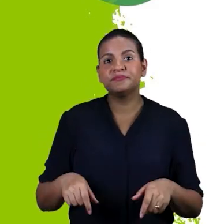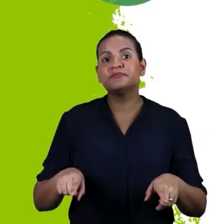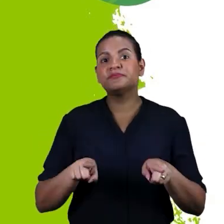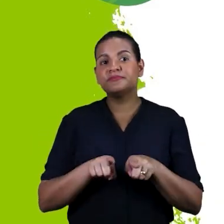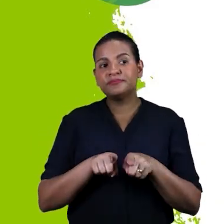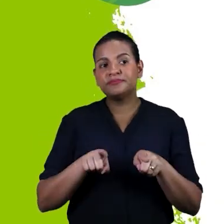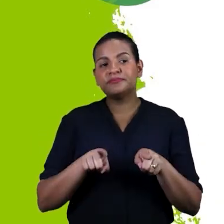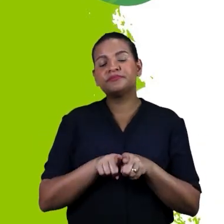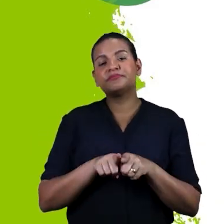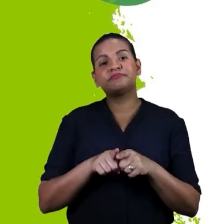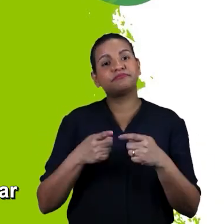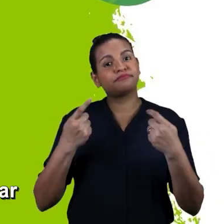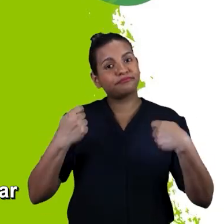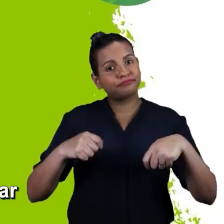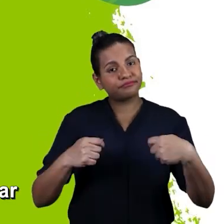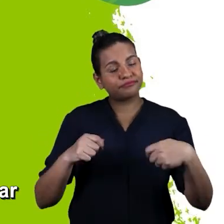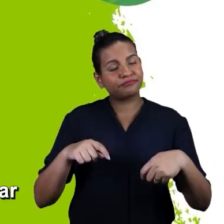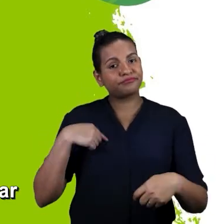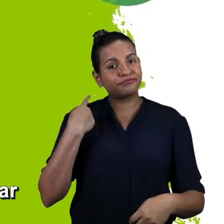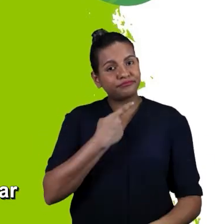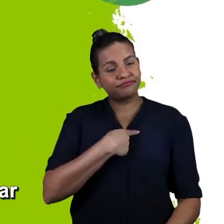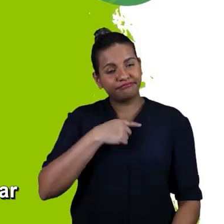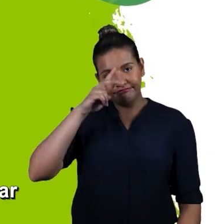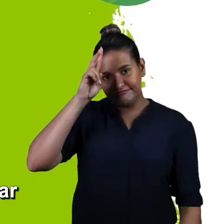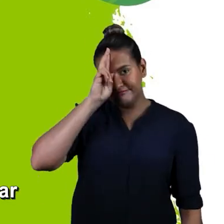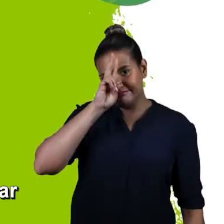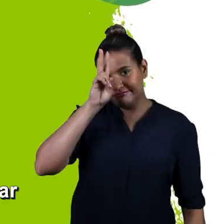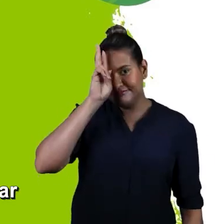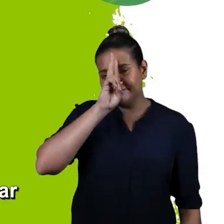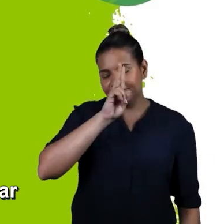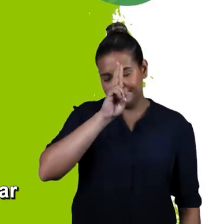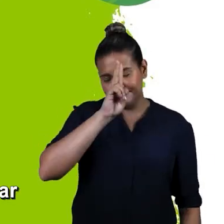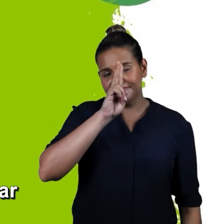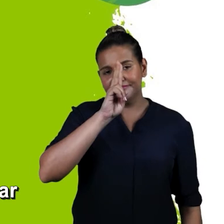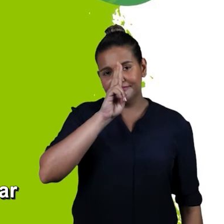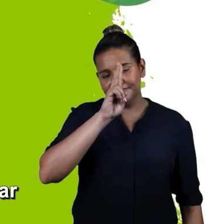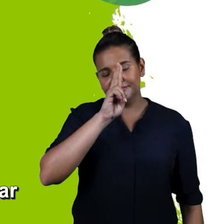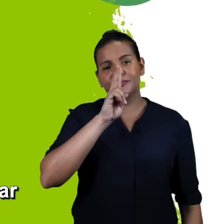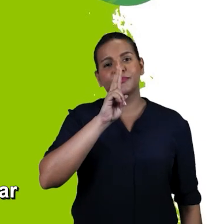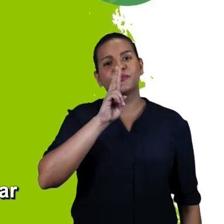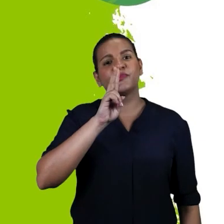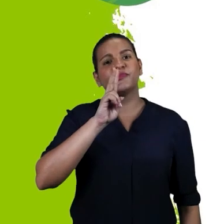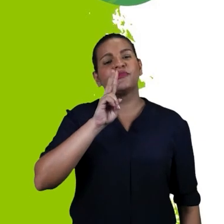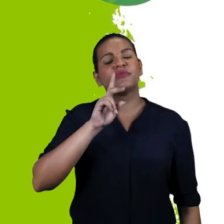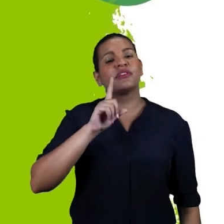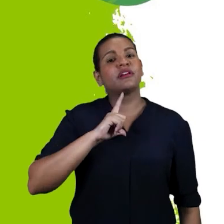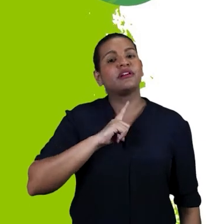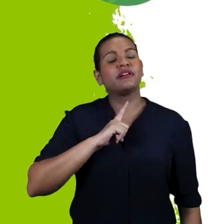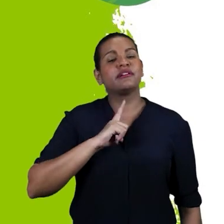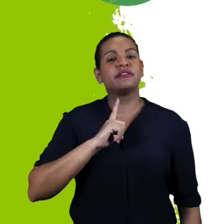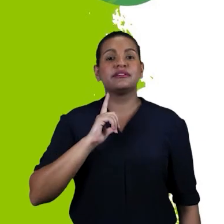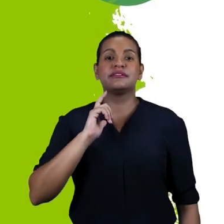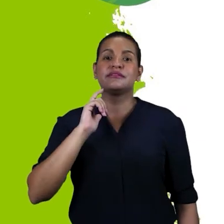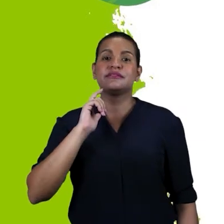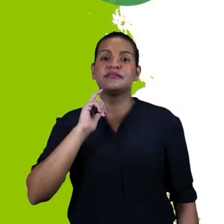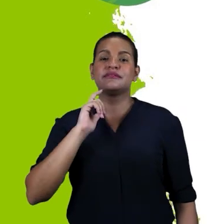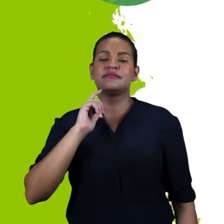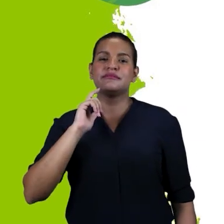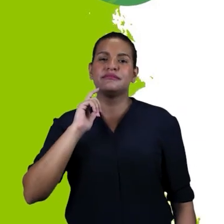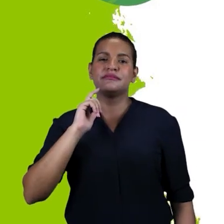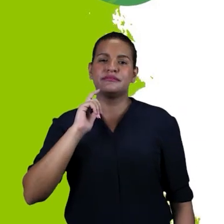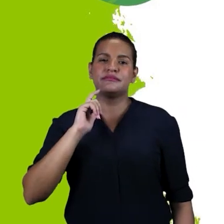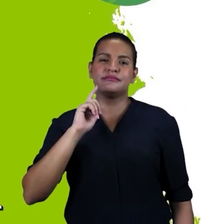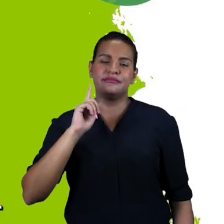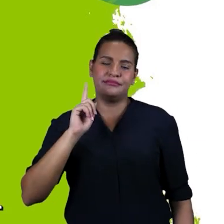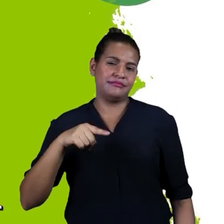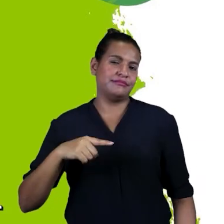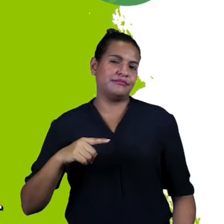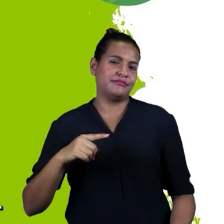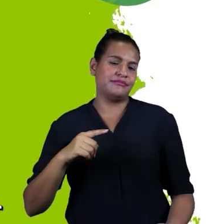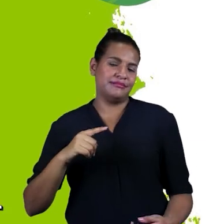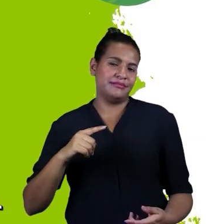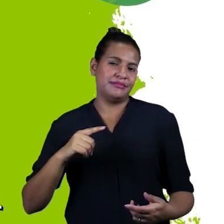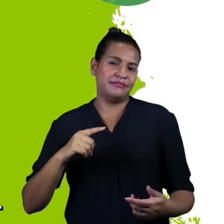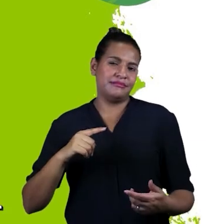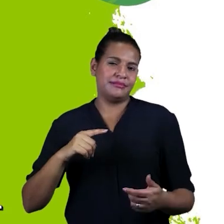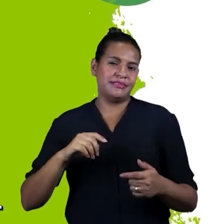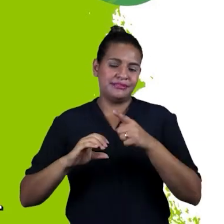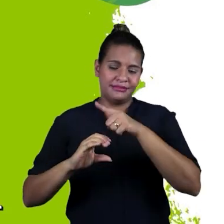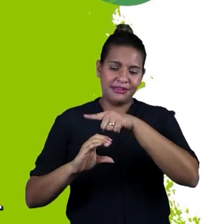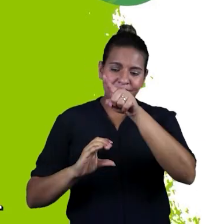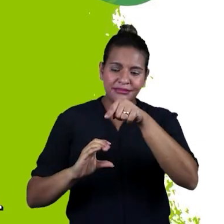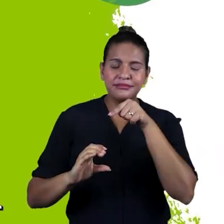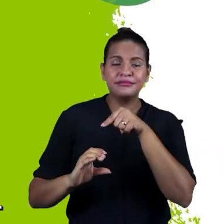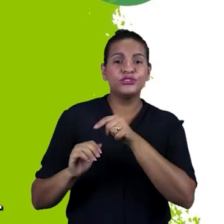diante. E a gente tem que sempre lembrar que nós temos a